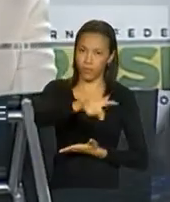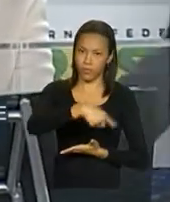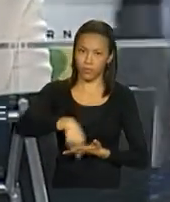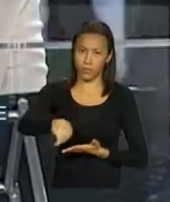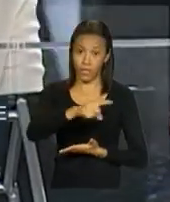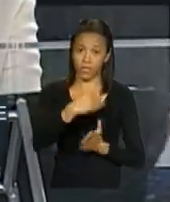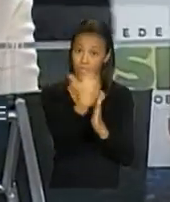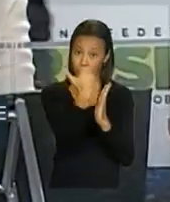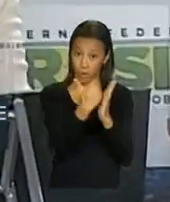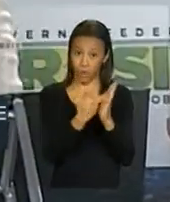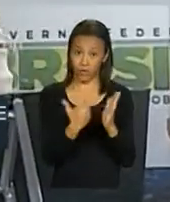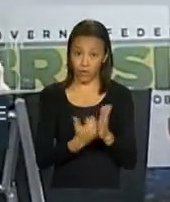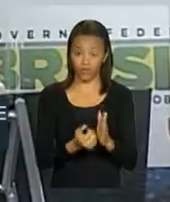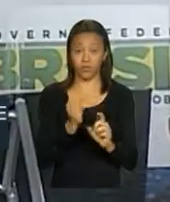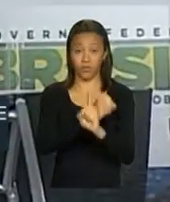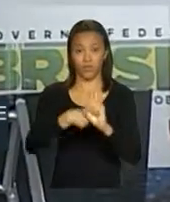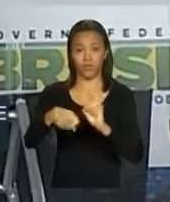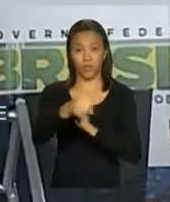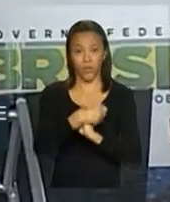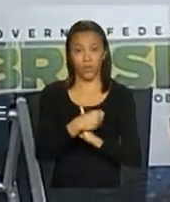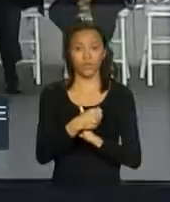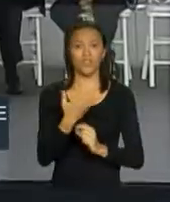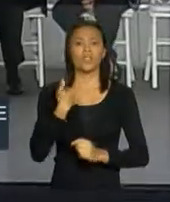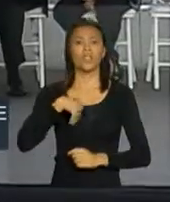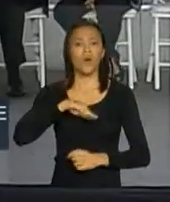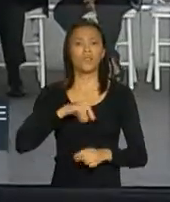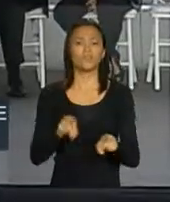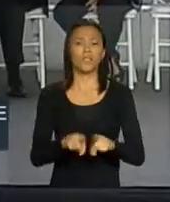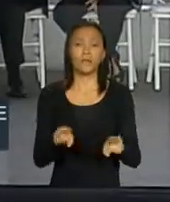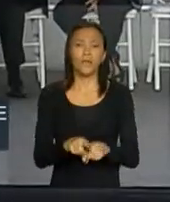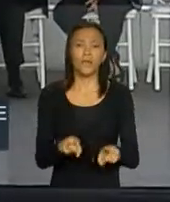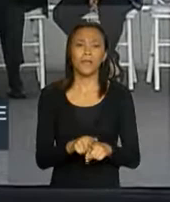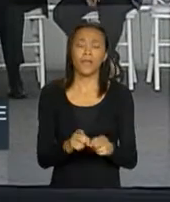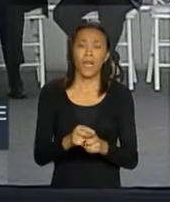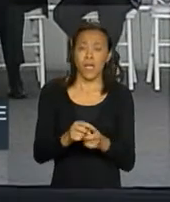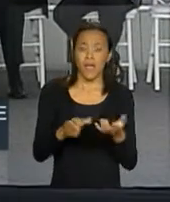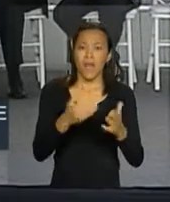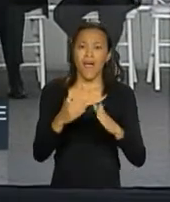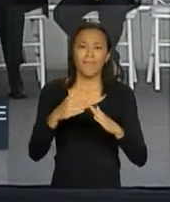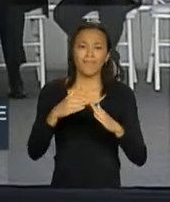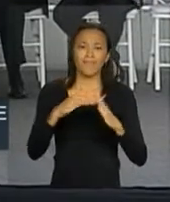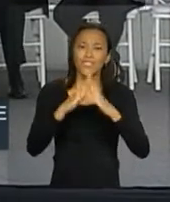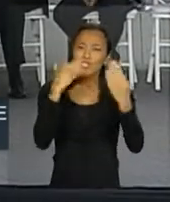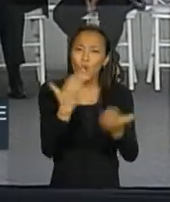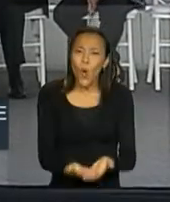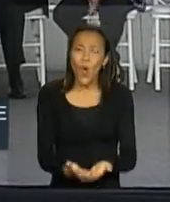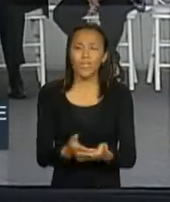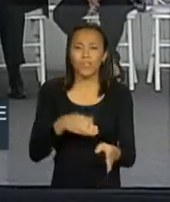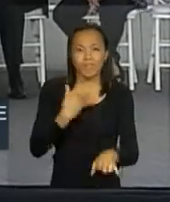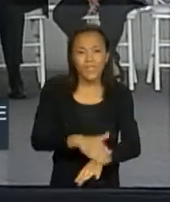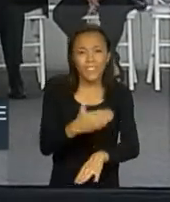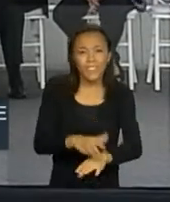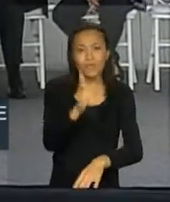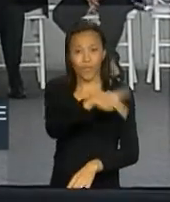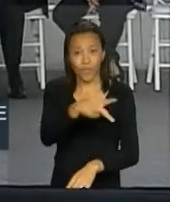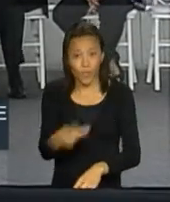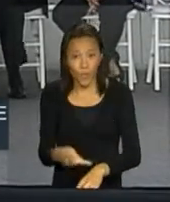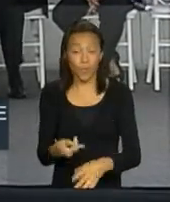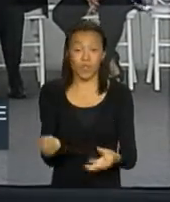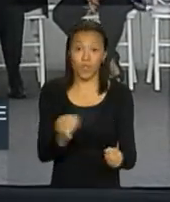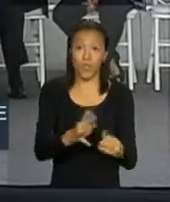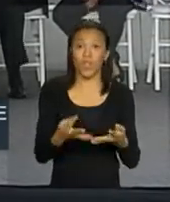desses programas sociais. Estamos modernizando as escolas e capacitando mais professores,